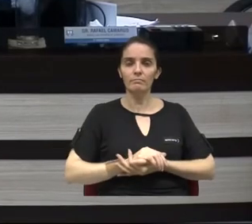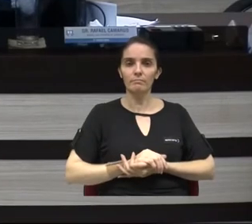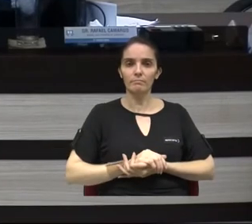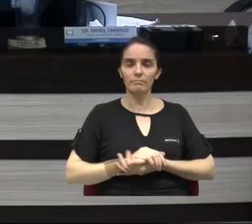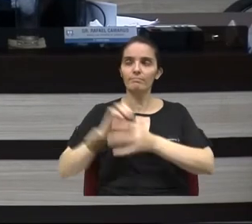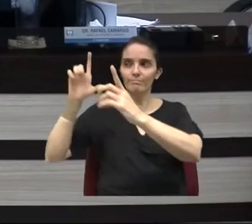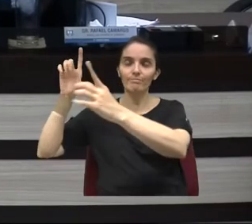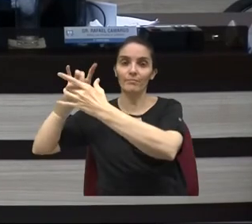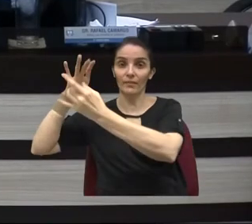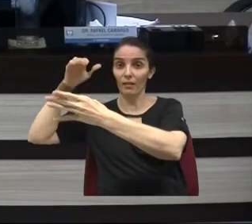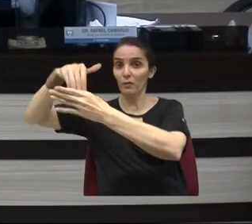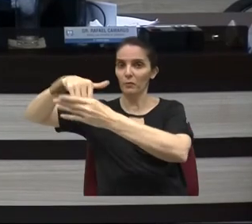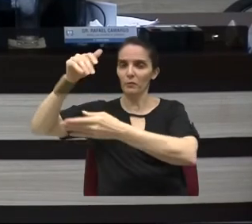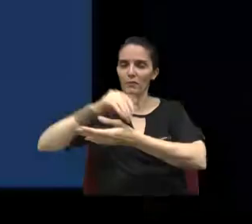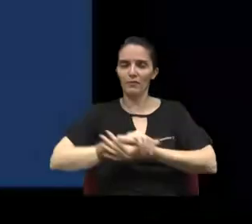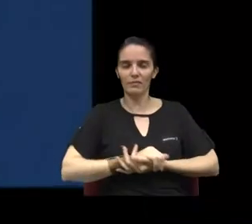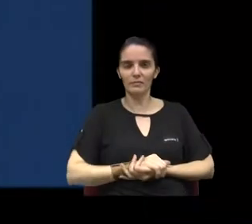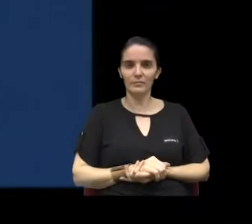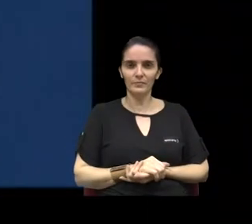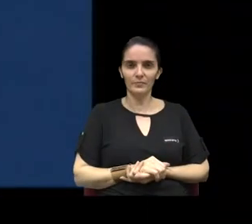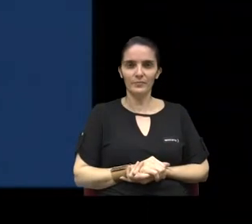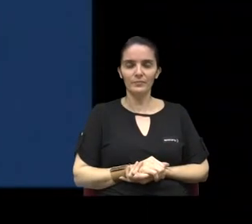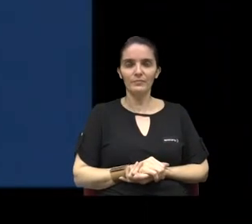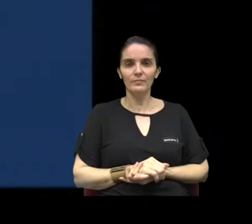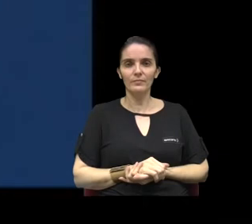e o painel está aberto.